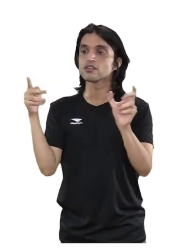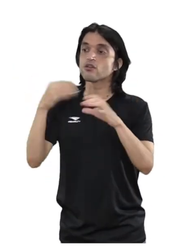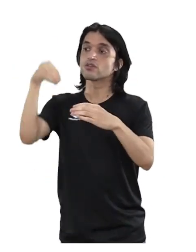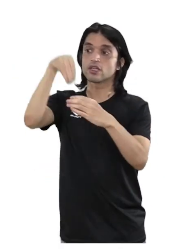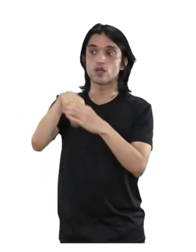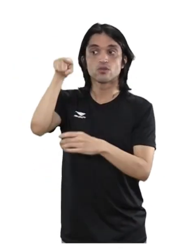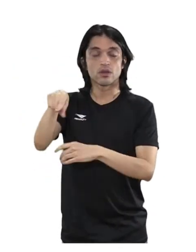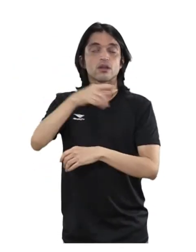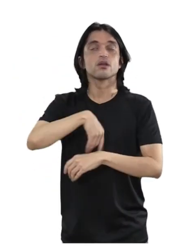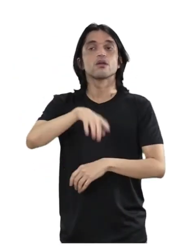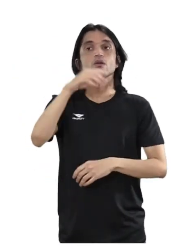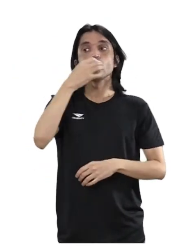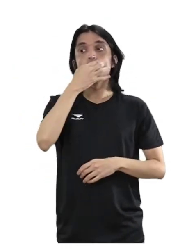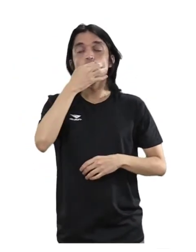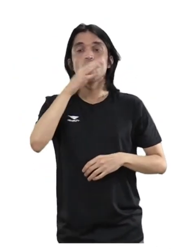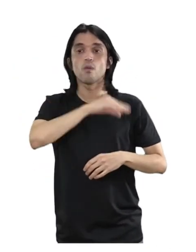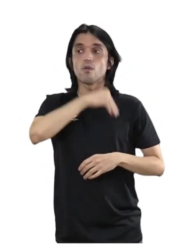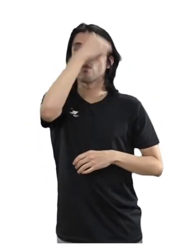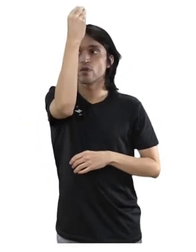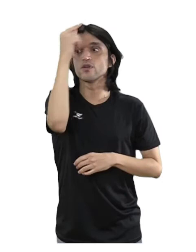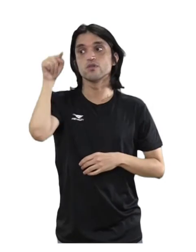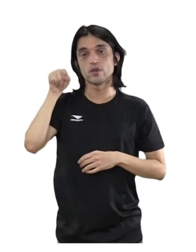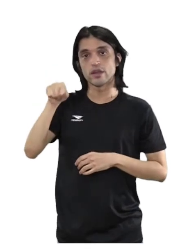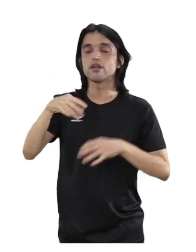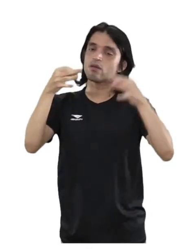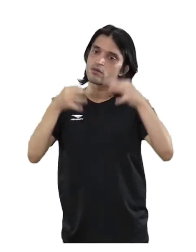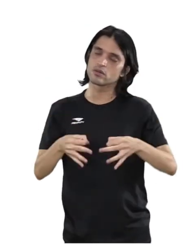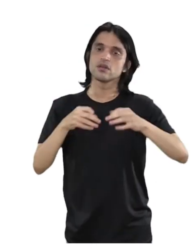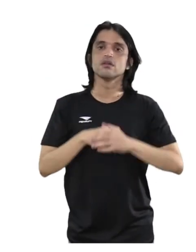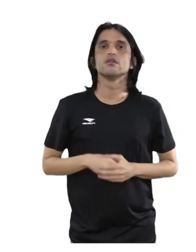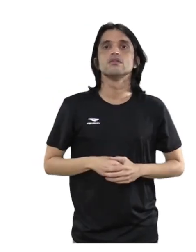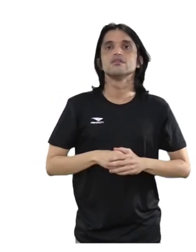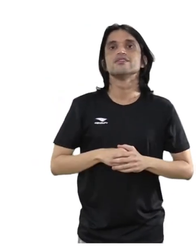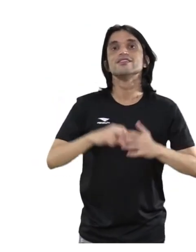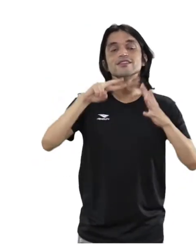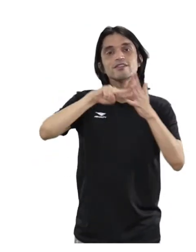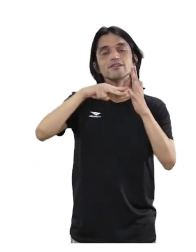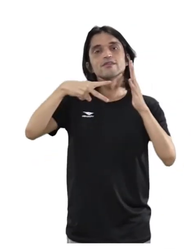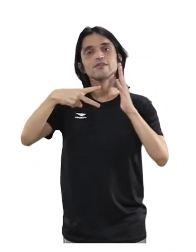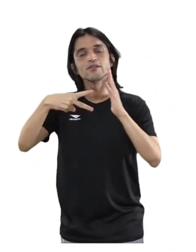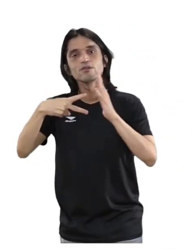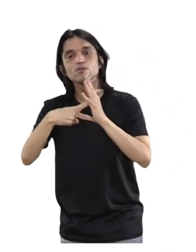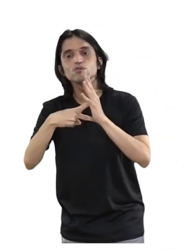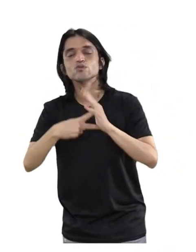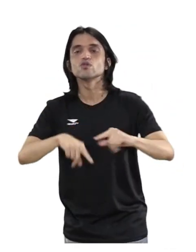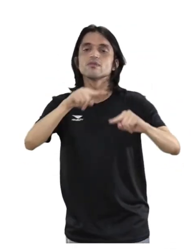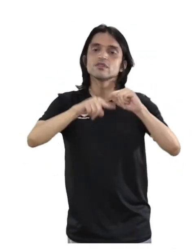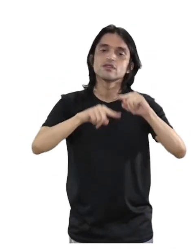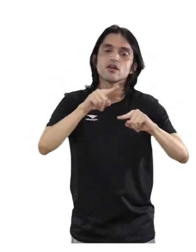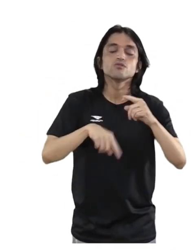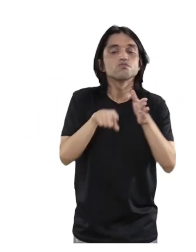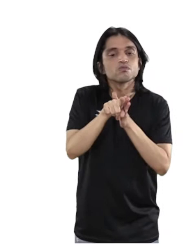juiz. Sintaticamente, os verbos são analisados quanto à transitividade verbal, também chamada